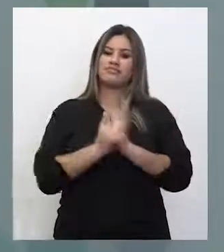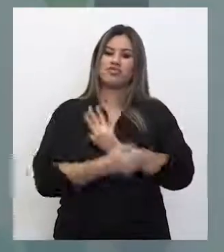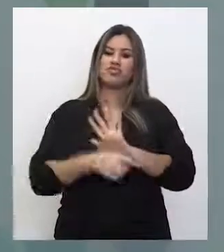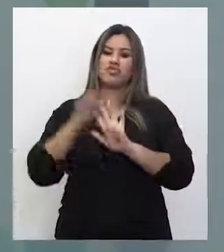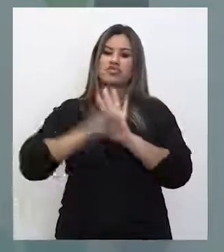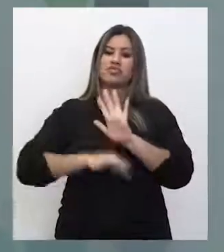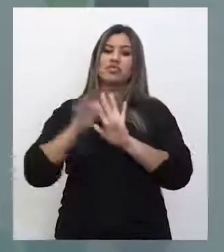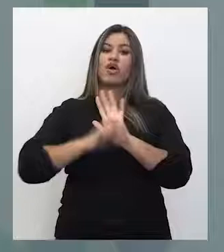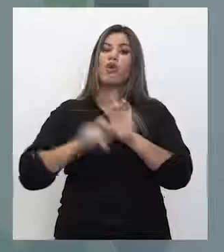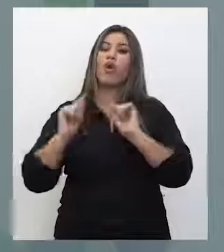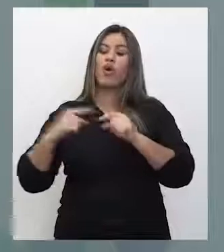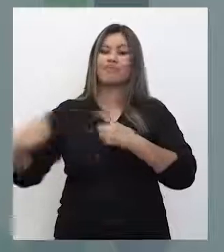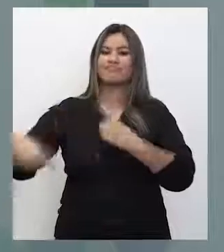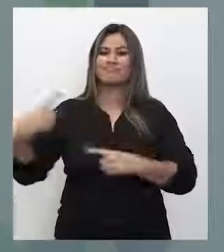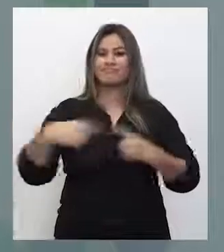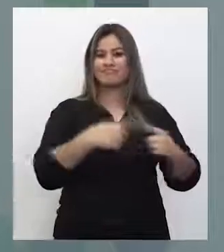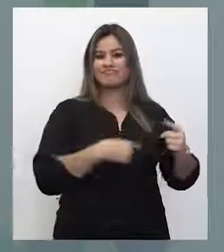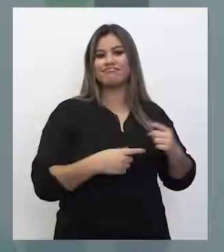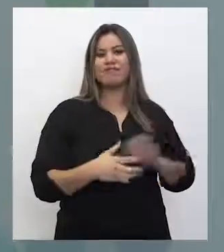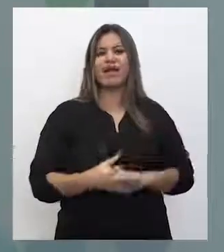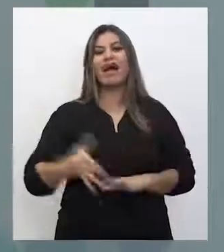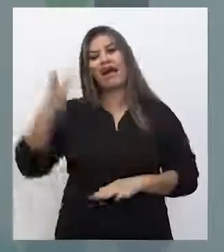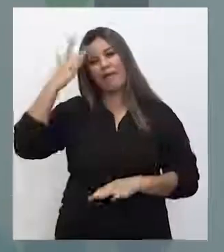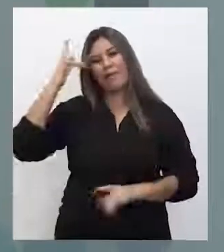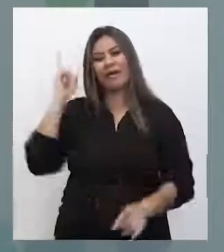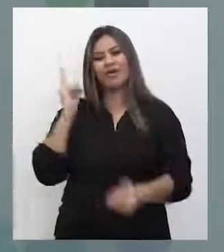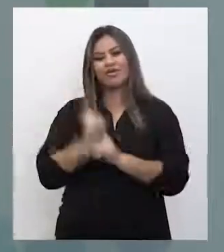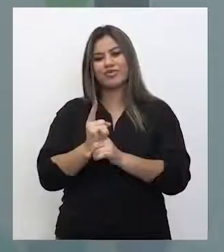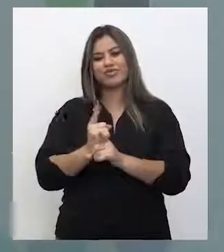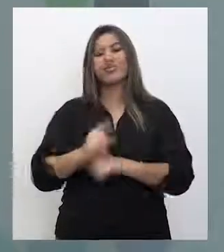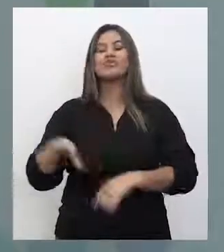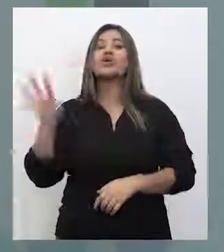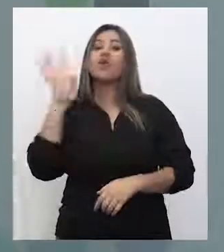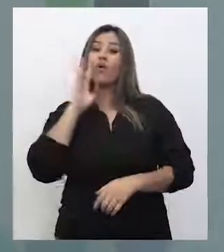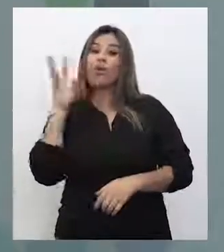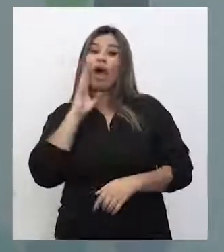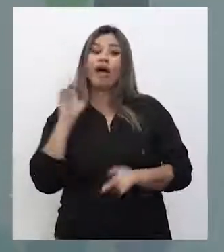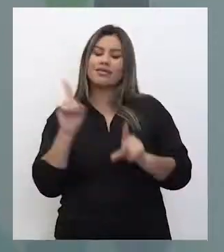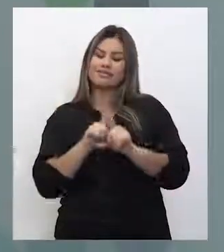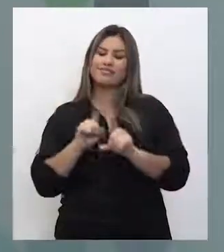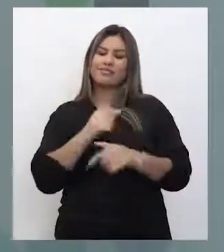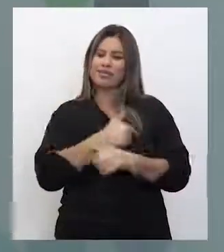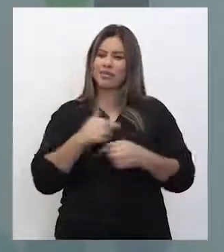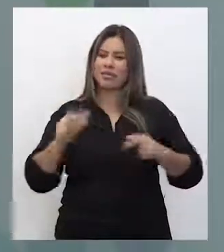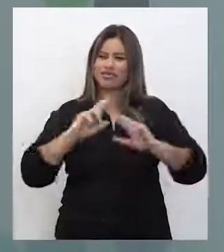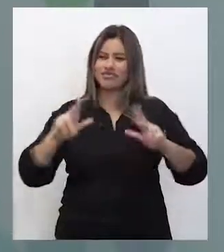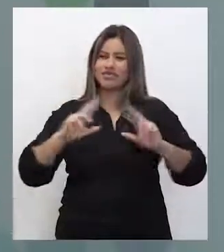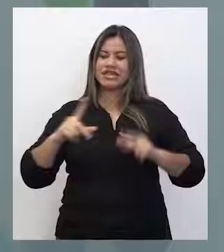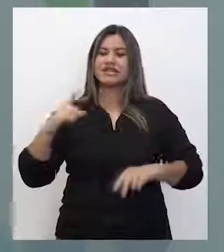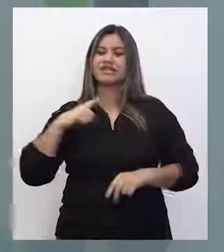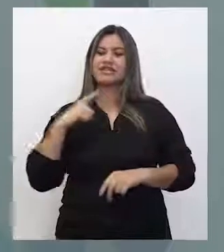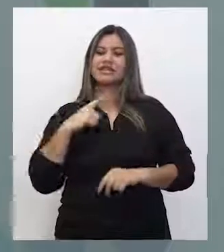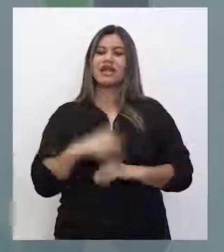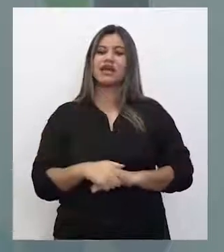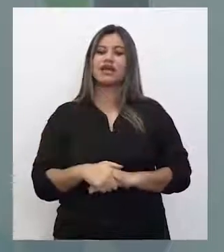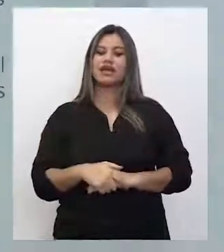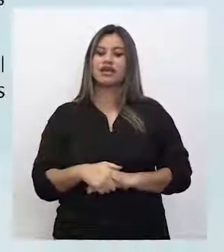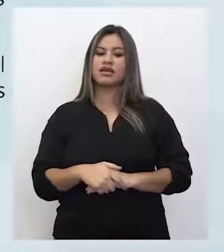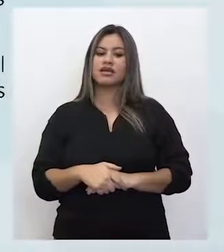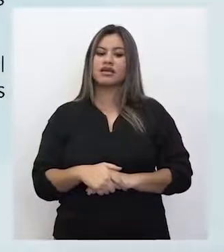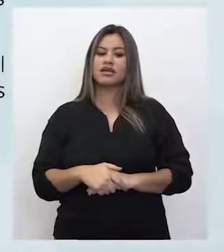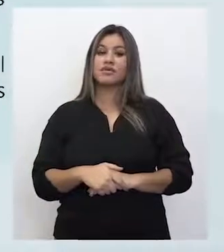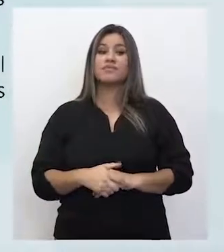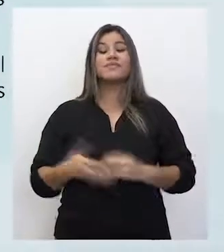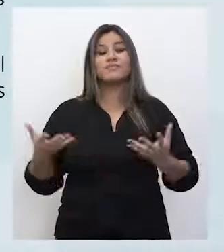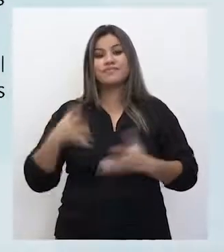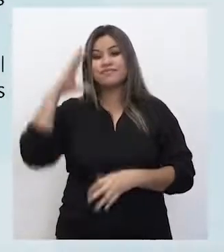textual, sobre o debate. A gente vai se ver amanhã e quarta-feira. Essa semana vai ser bem diferente, tá bom? Olha, o que aprendemos